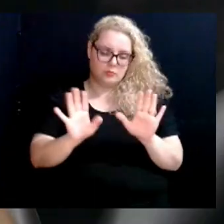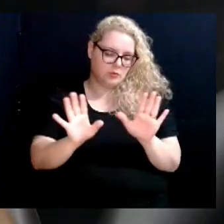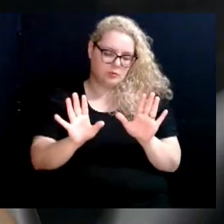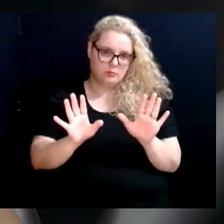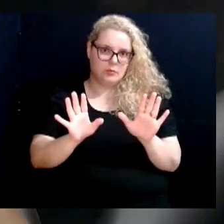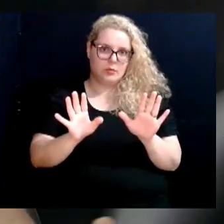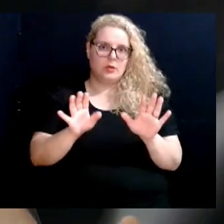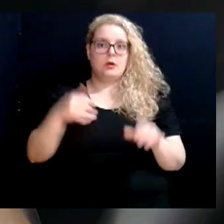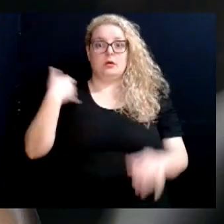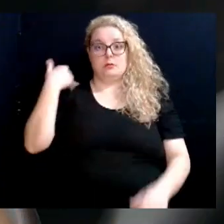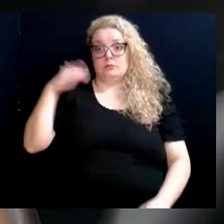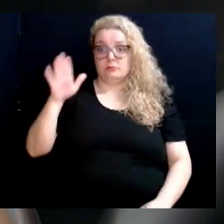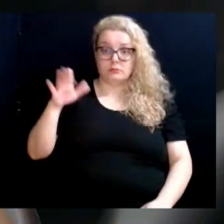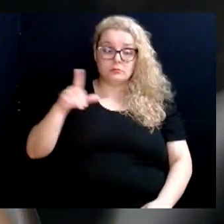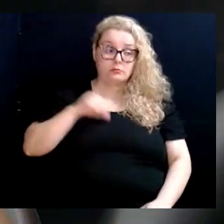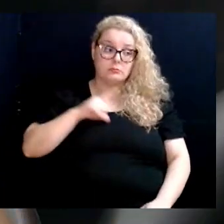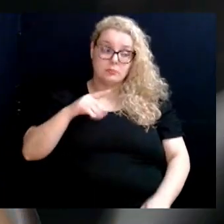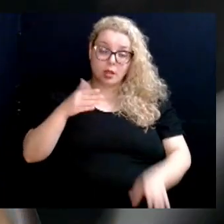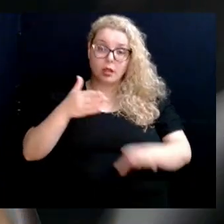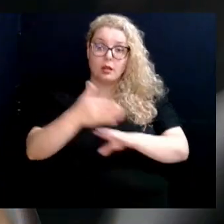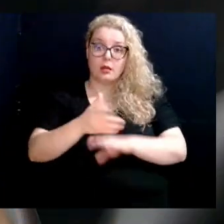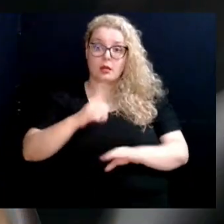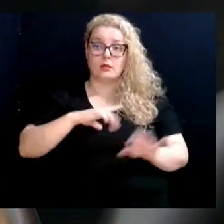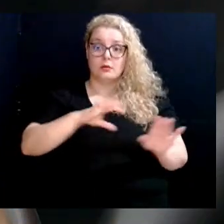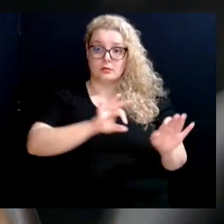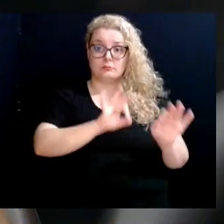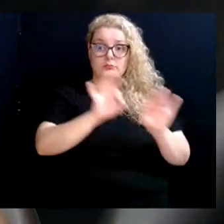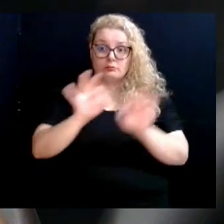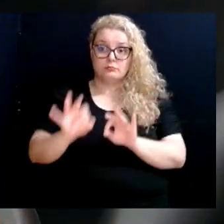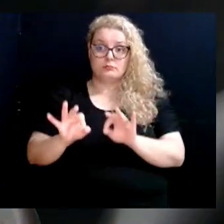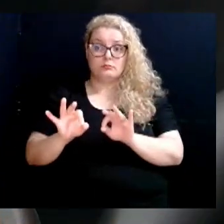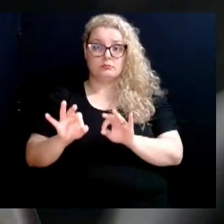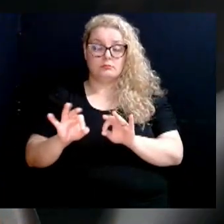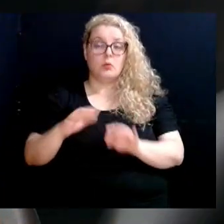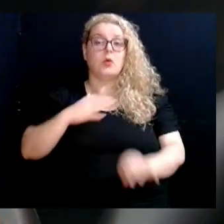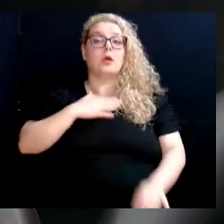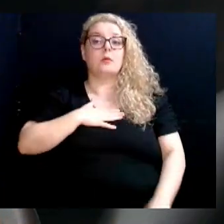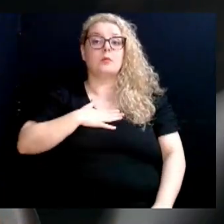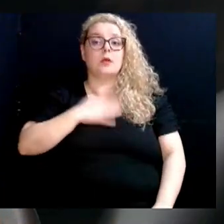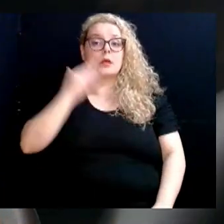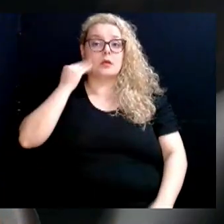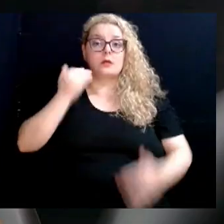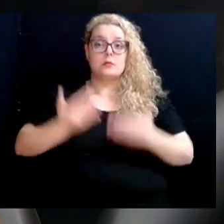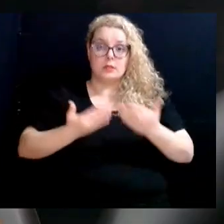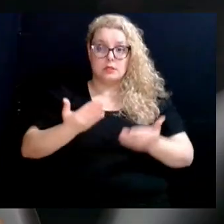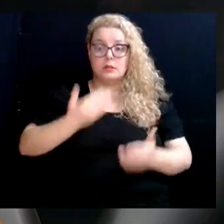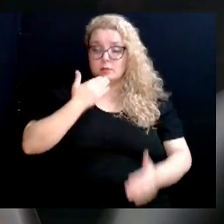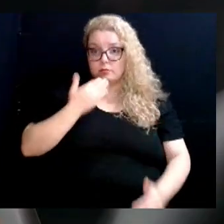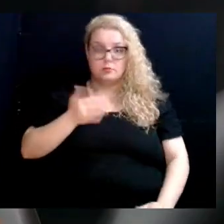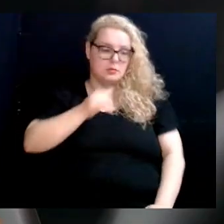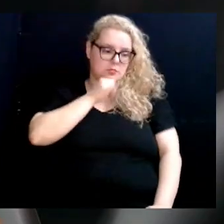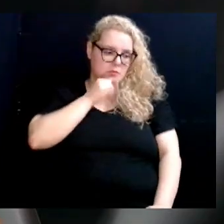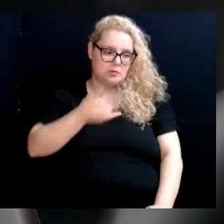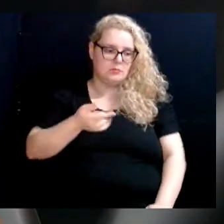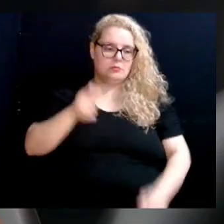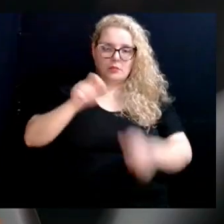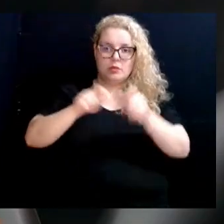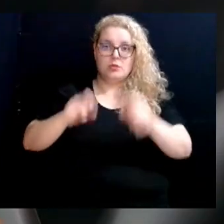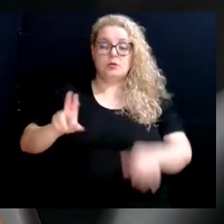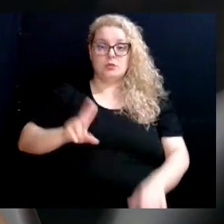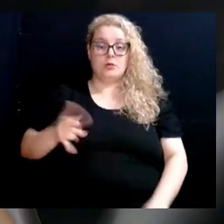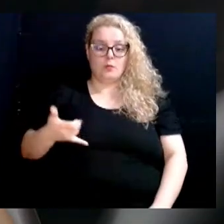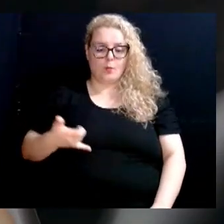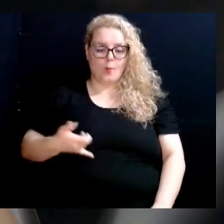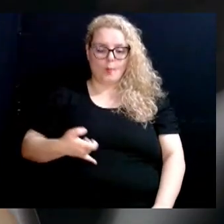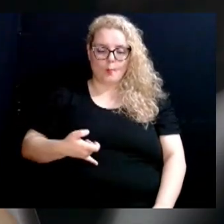são adultas, elas tendo acesso, tendo um acompanhamento, o que cabe a mim é saber lidar com essa demanda. Um exemplo, pessoas que utilizam as canetas,